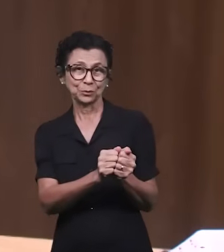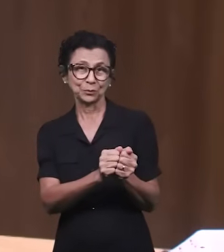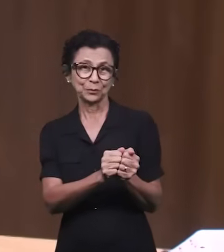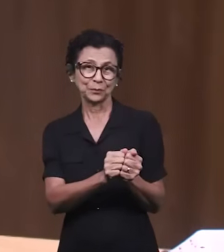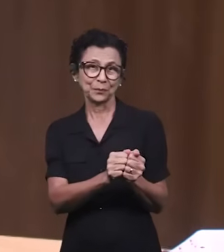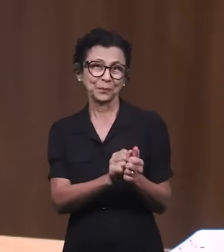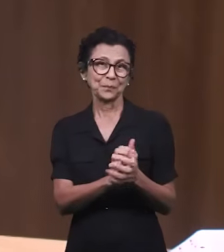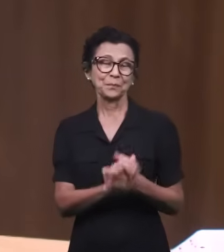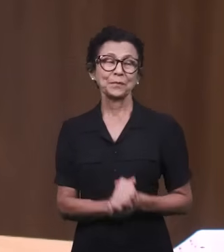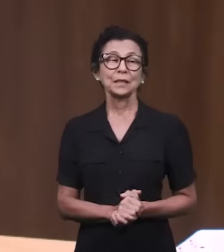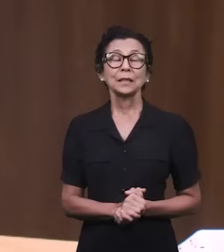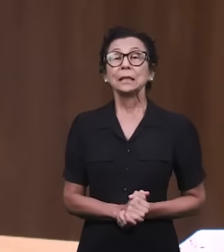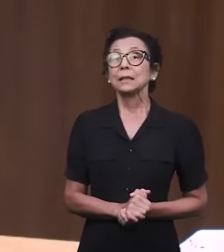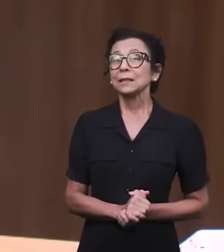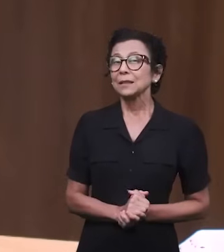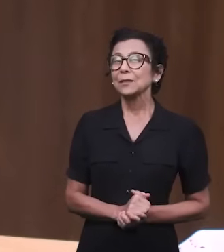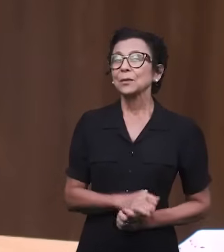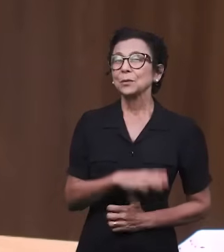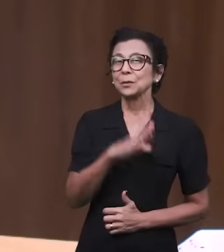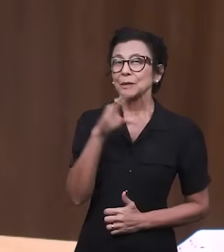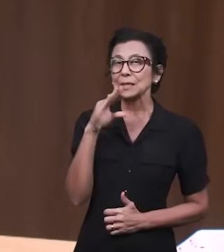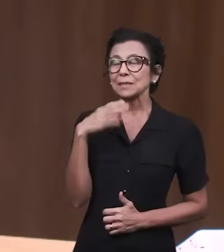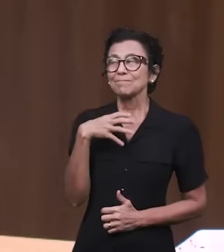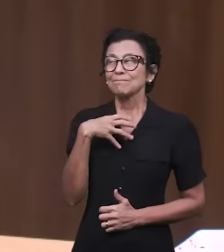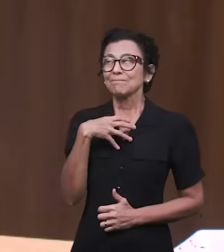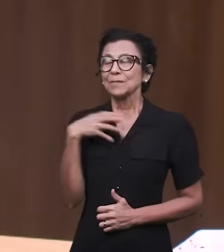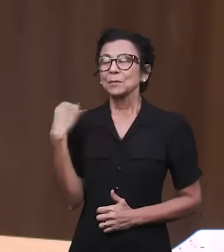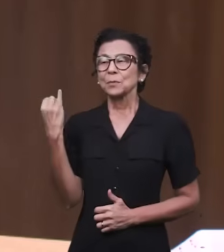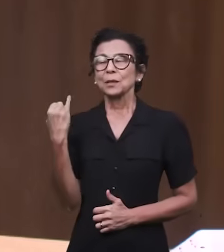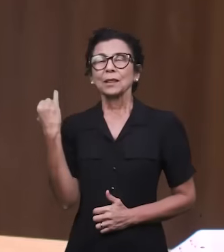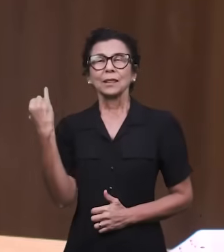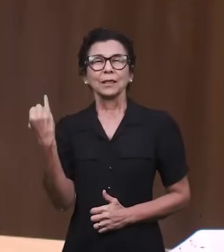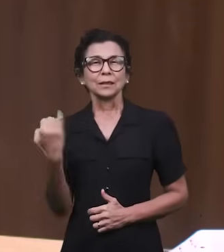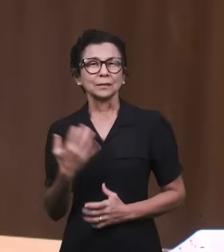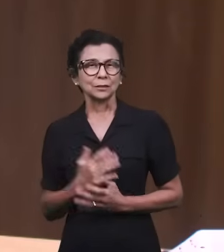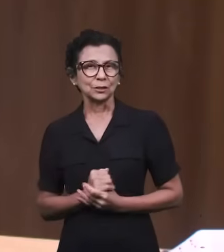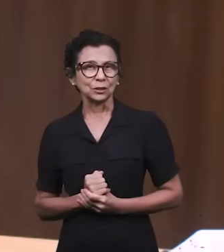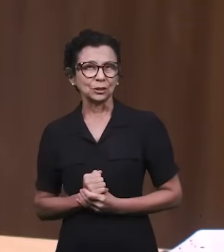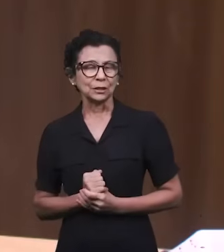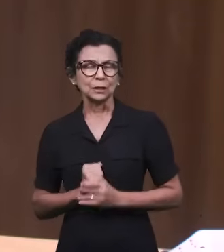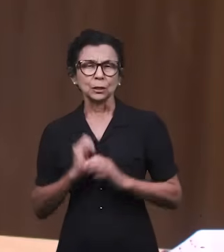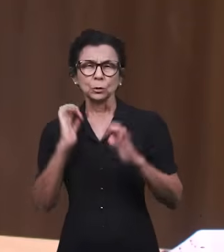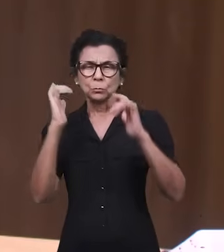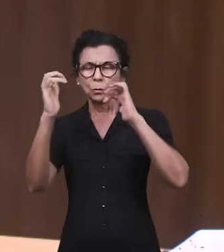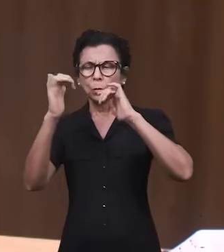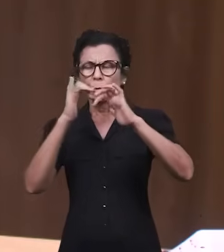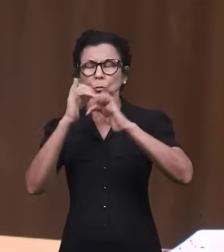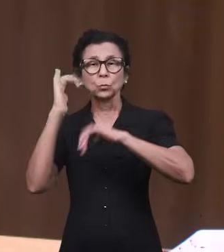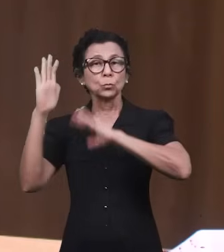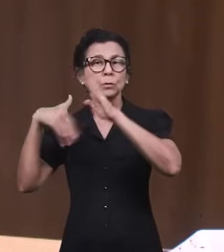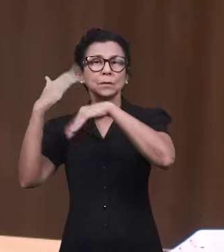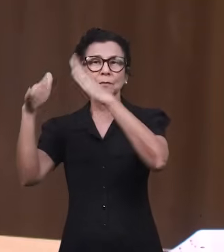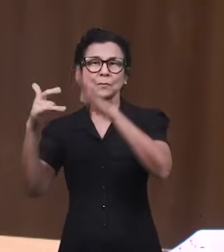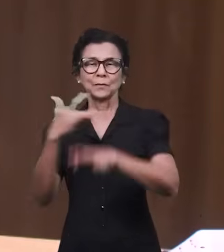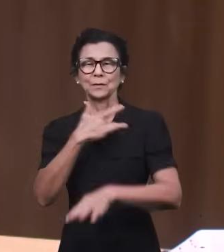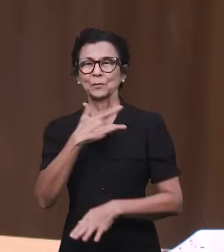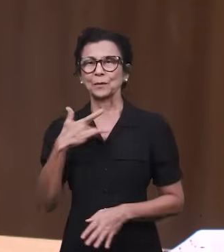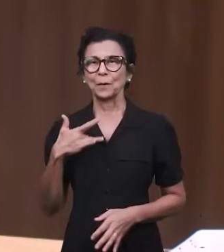quando o adolescente sente-se importante, a cognição, tudo muda, tudo desenvolve de uma maneira